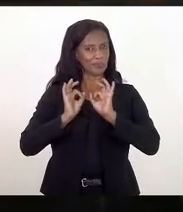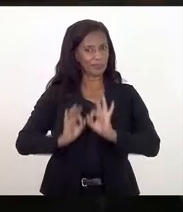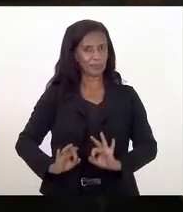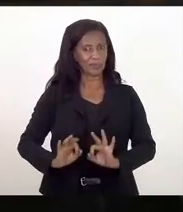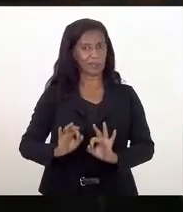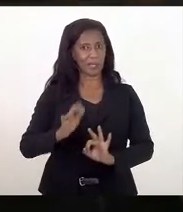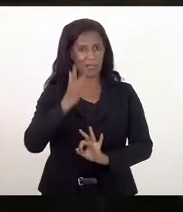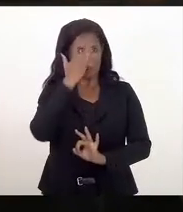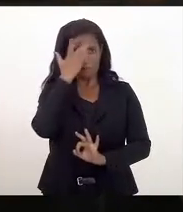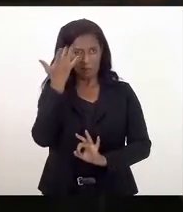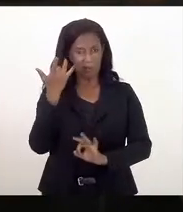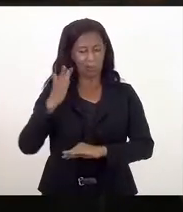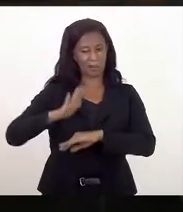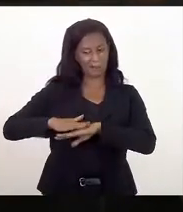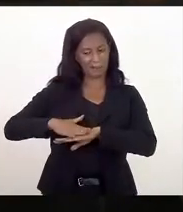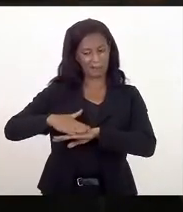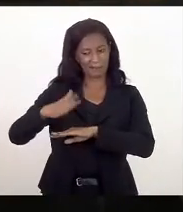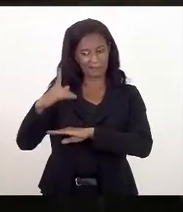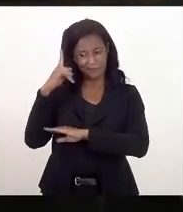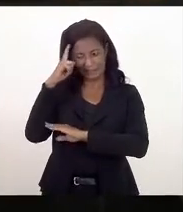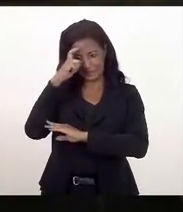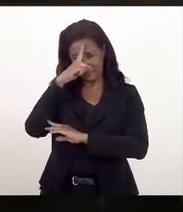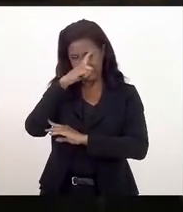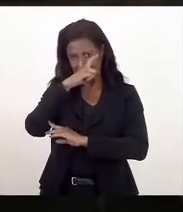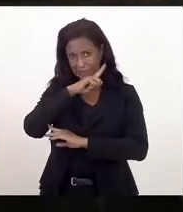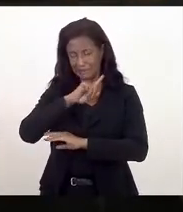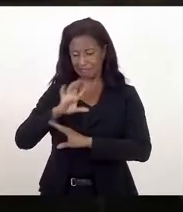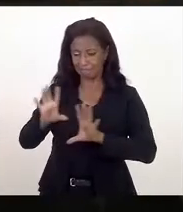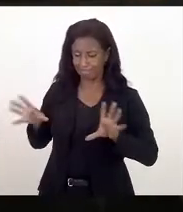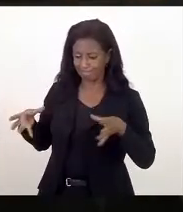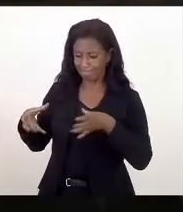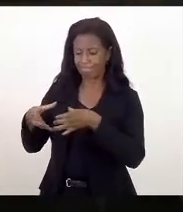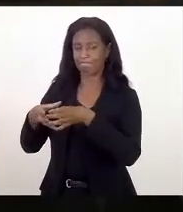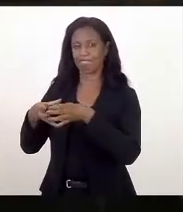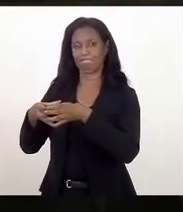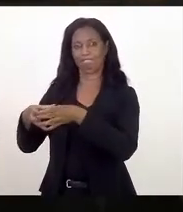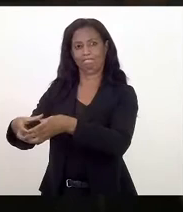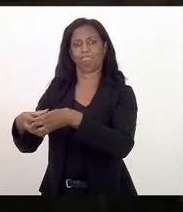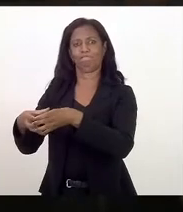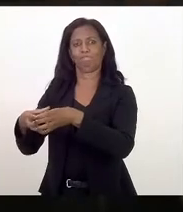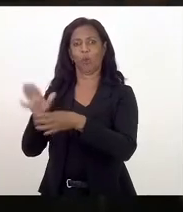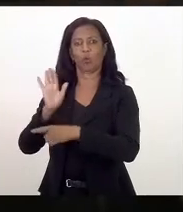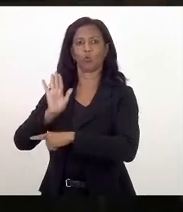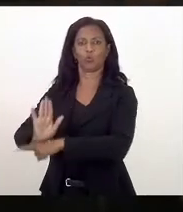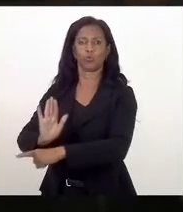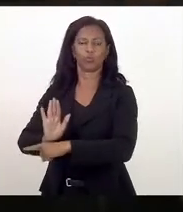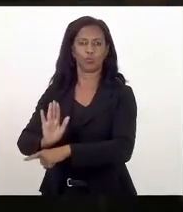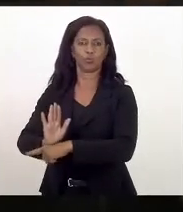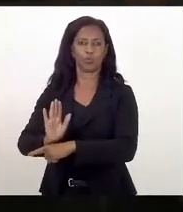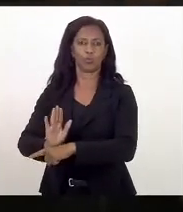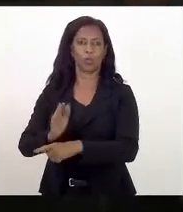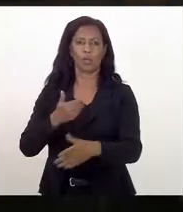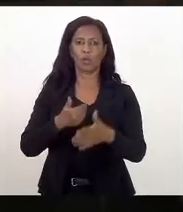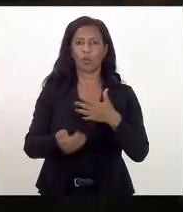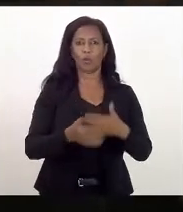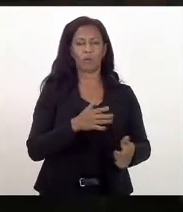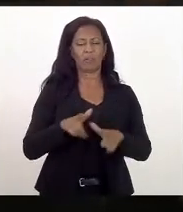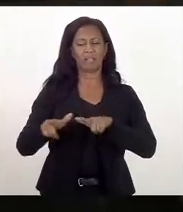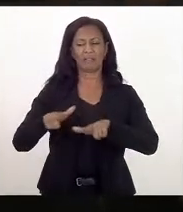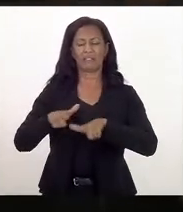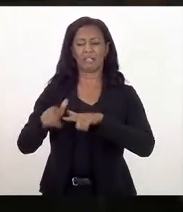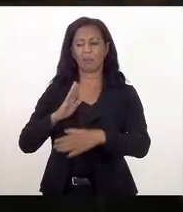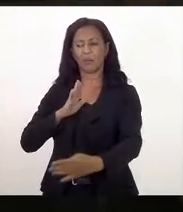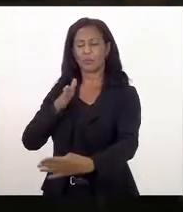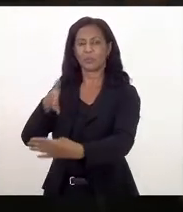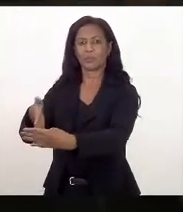mais lacradinhos, né? Os mais lacradinhos são os mais difíceis de atender e aqueles que qualquer serviço prestado